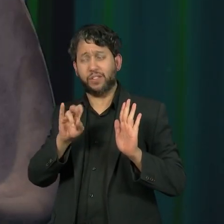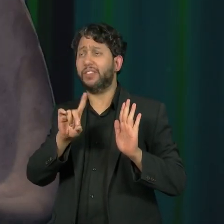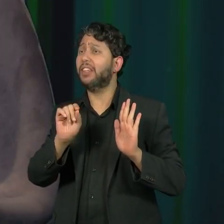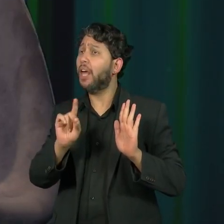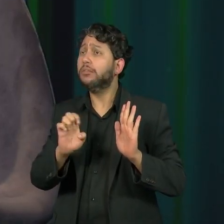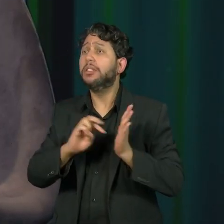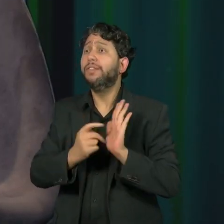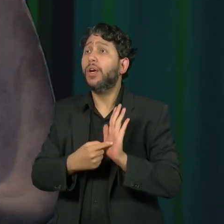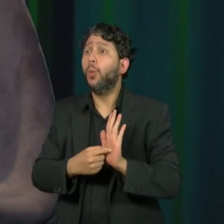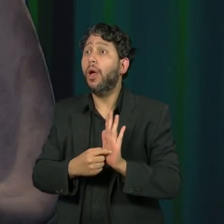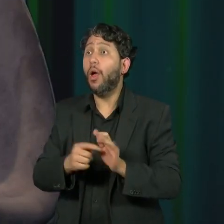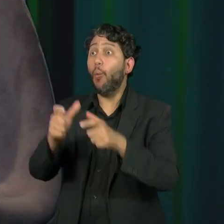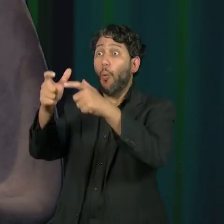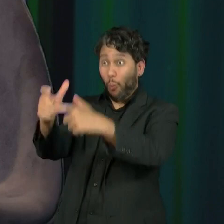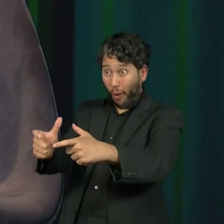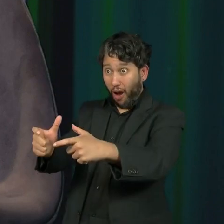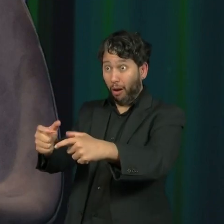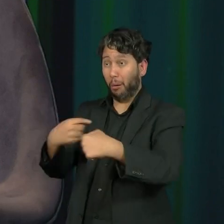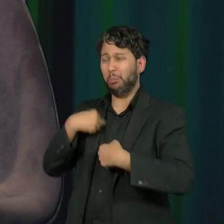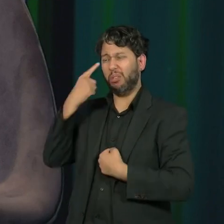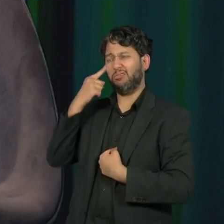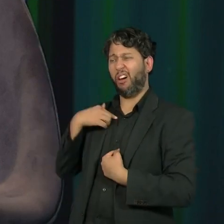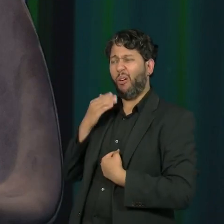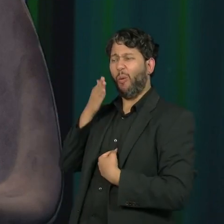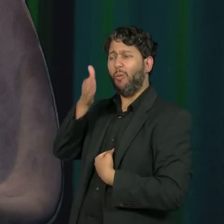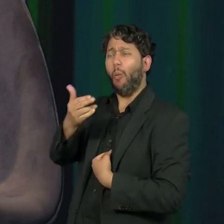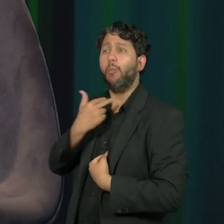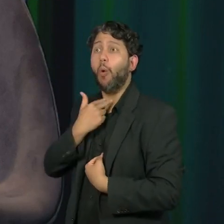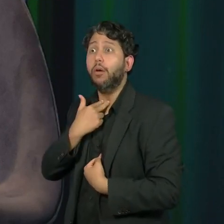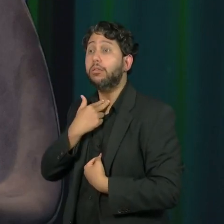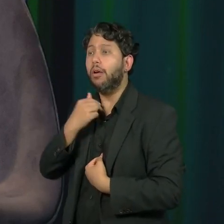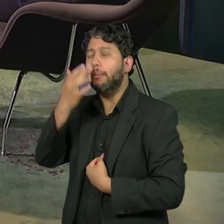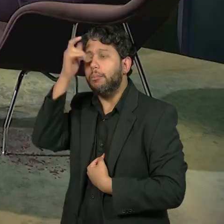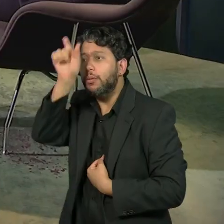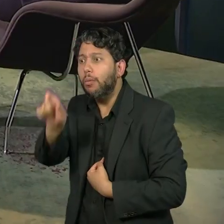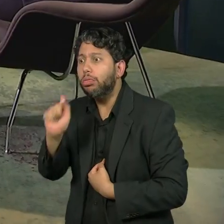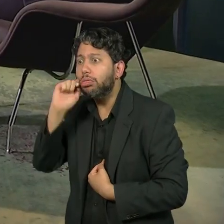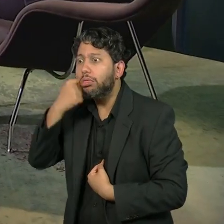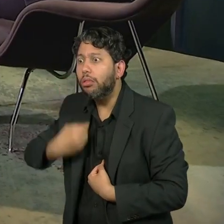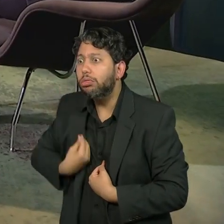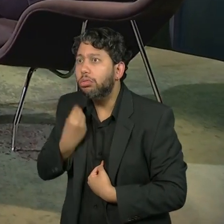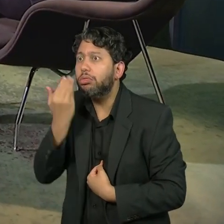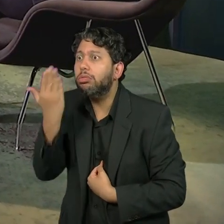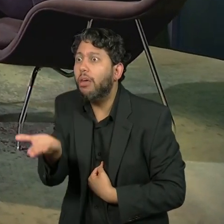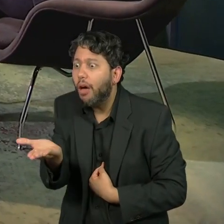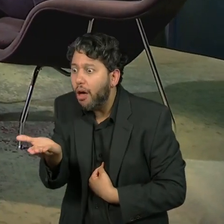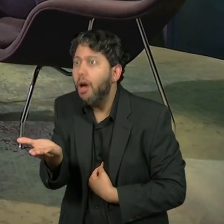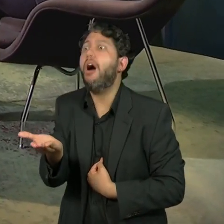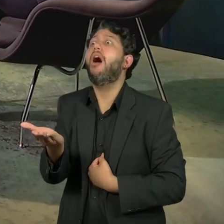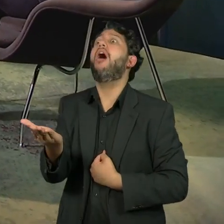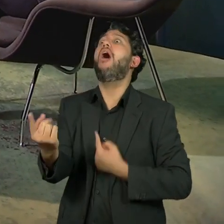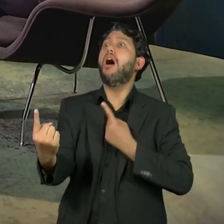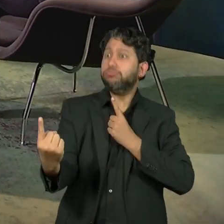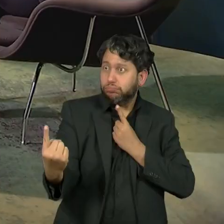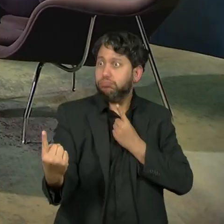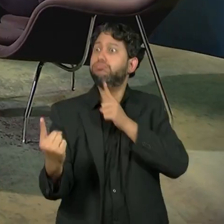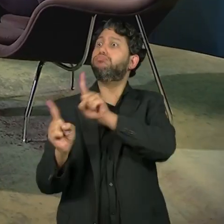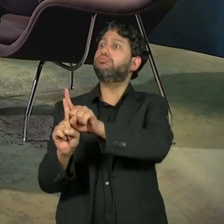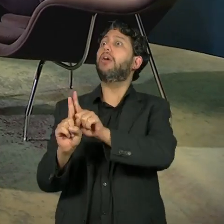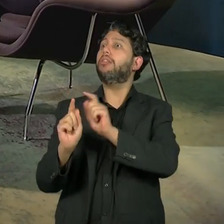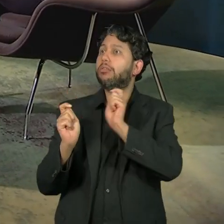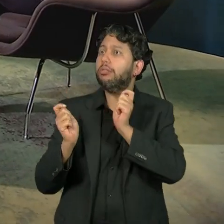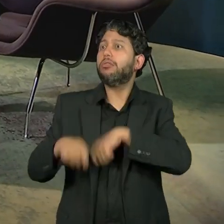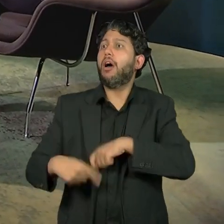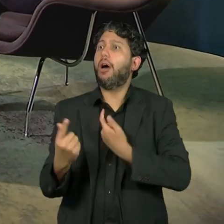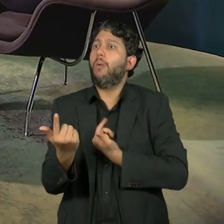quantidade de pessoas negras vivendo uma outra narrativa, mostrando outros caminhos, faz toda a diferença para que